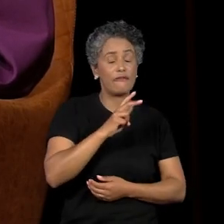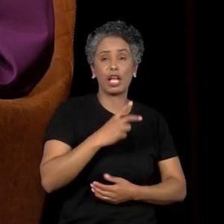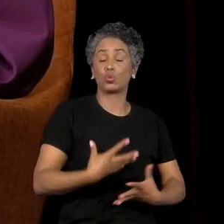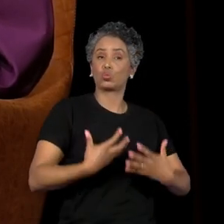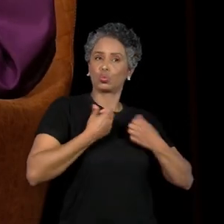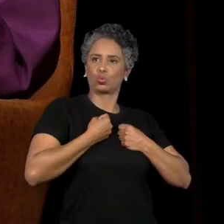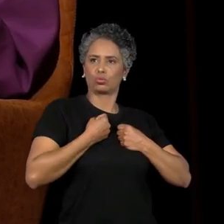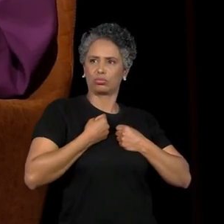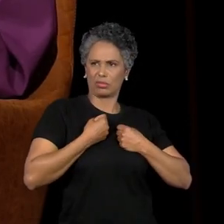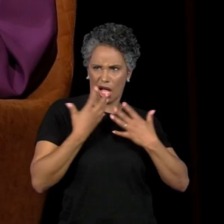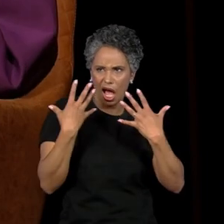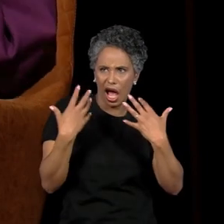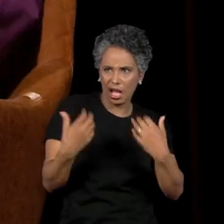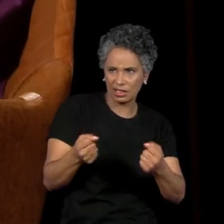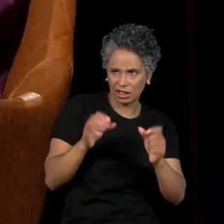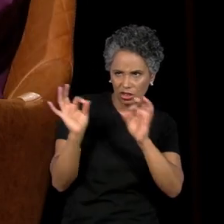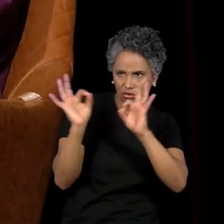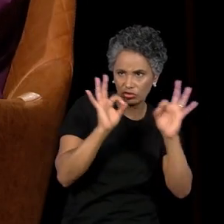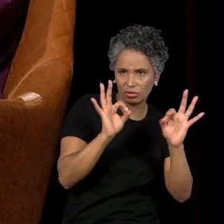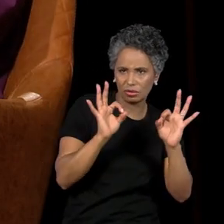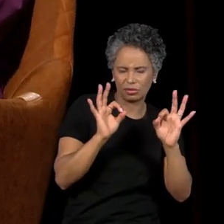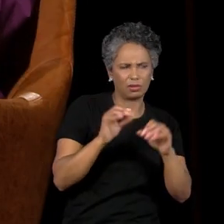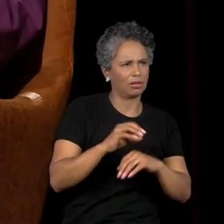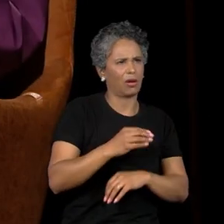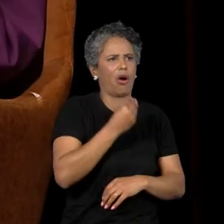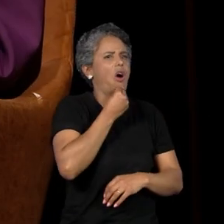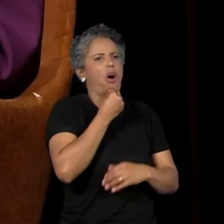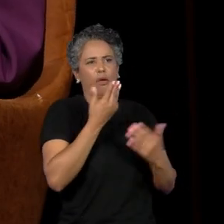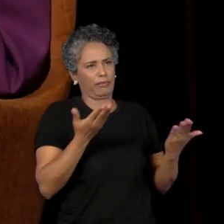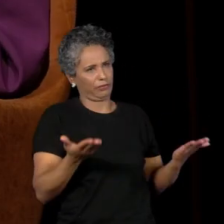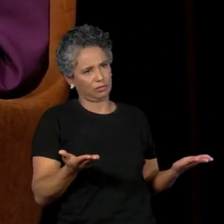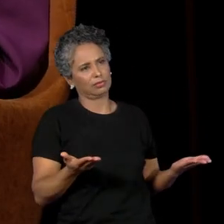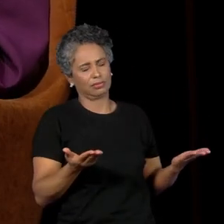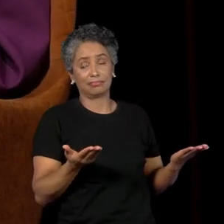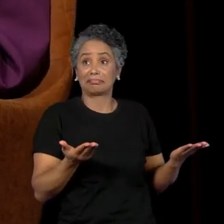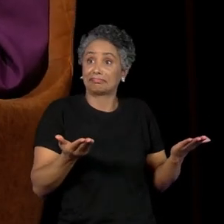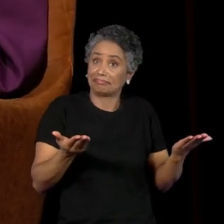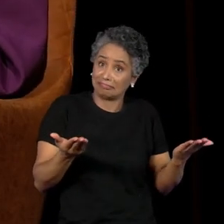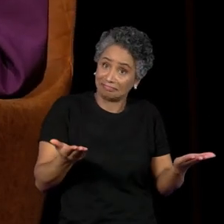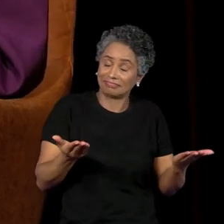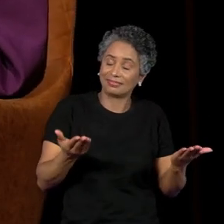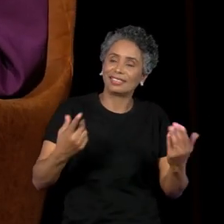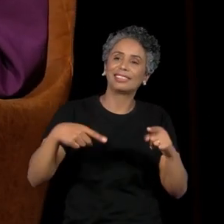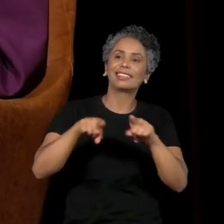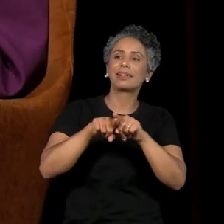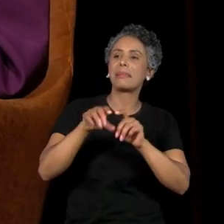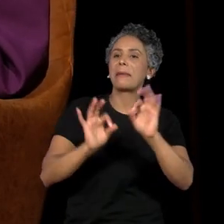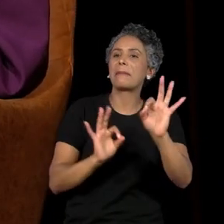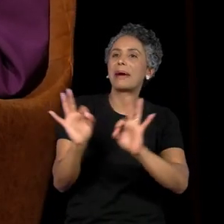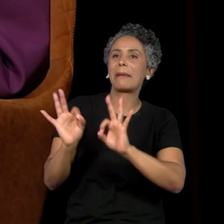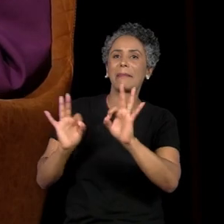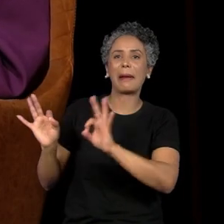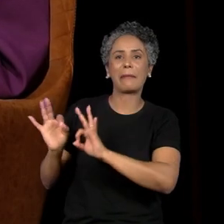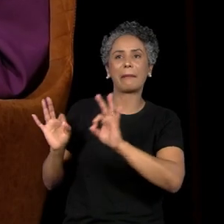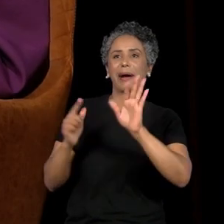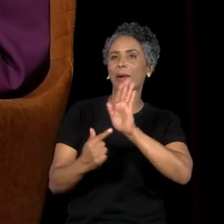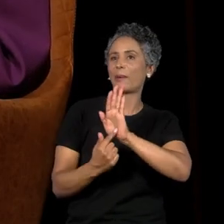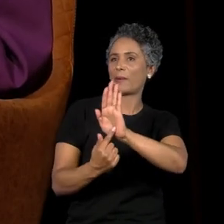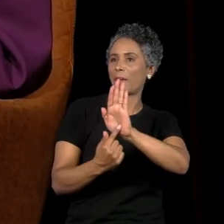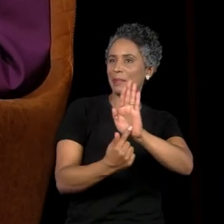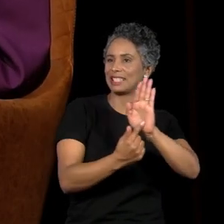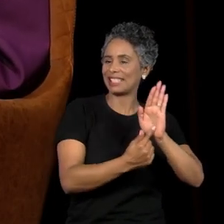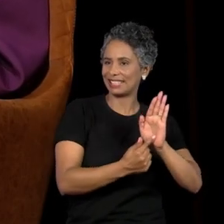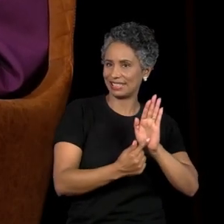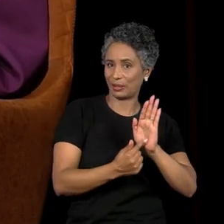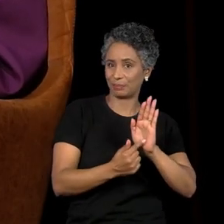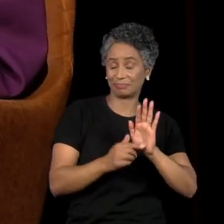assistir? Mas, claro. E aí arranjamos o teatro, né? Fizemos o espetáculo, aí ele chegou, terminou, ele